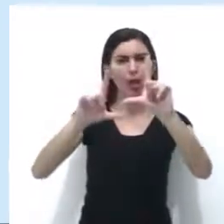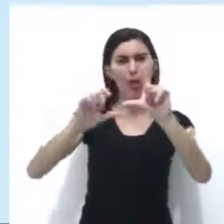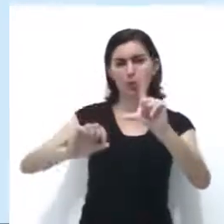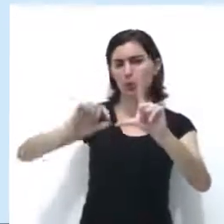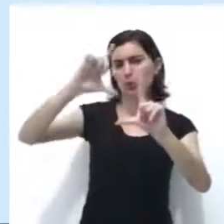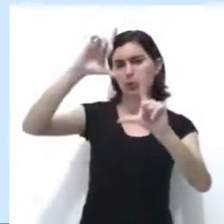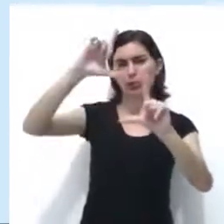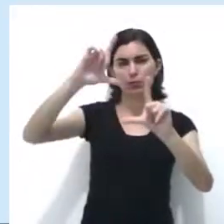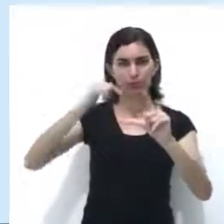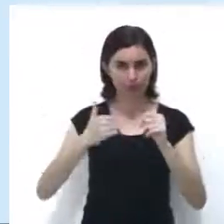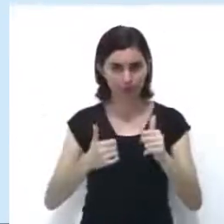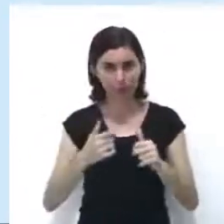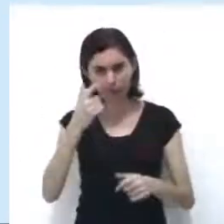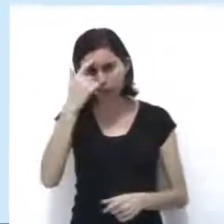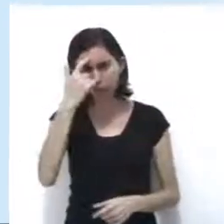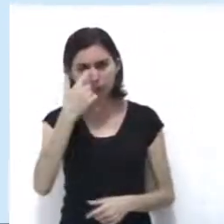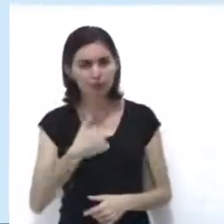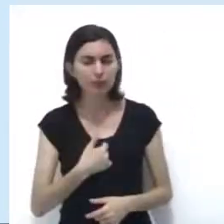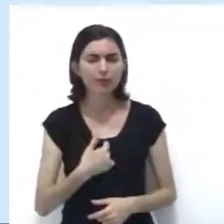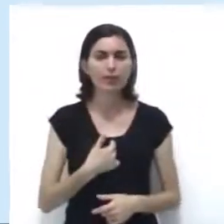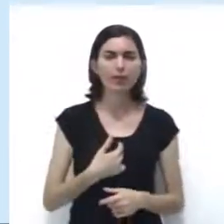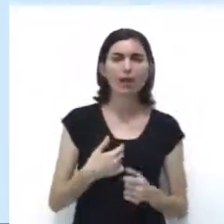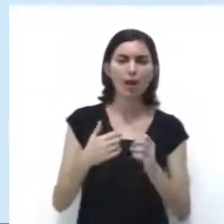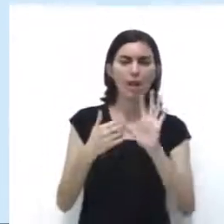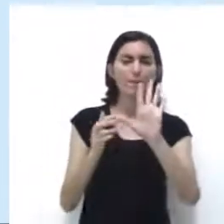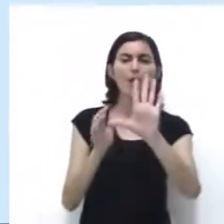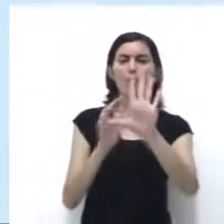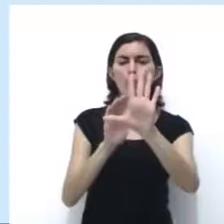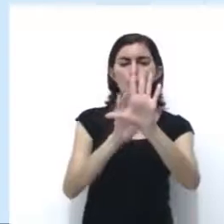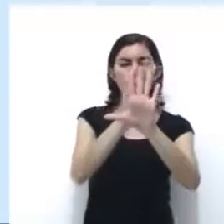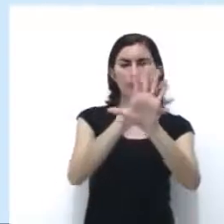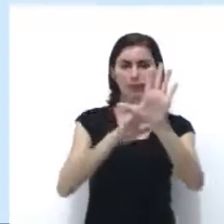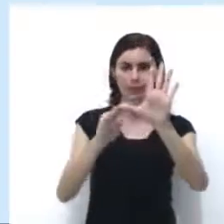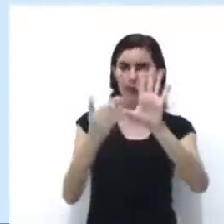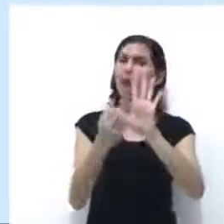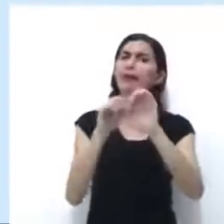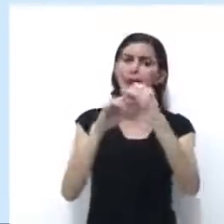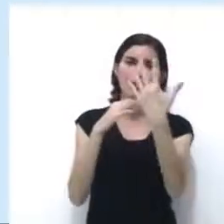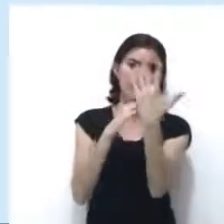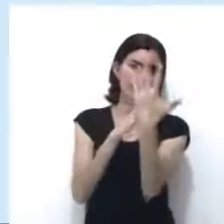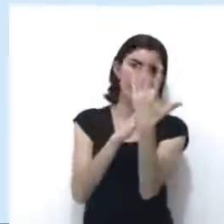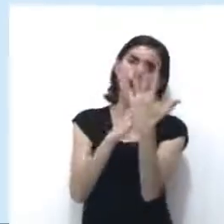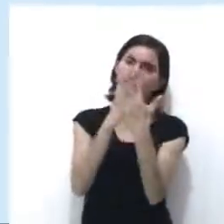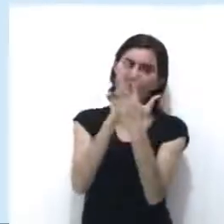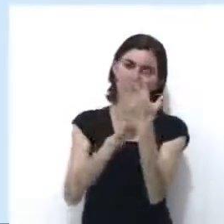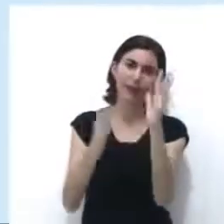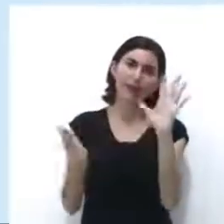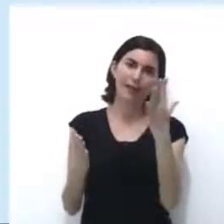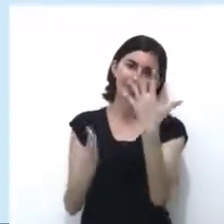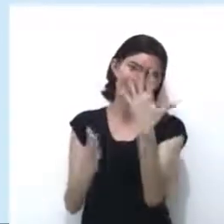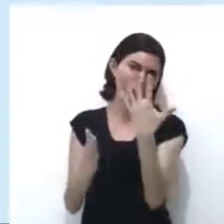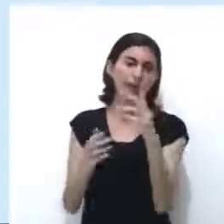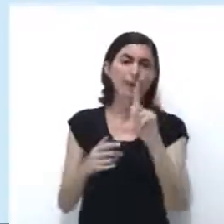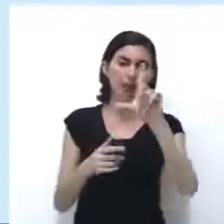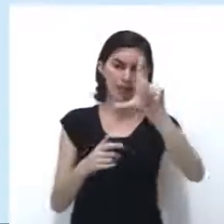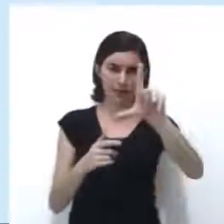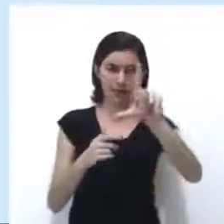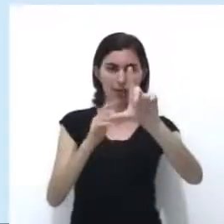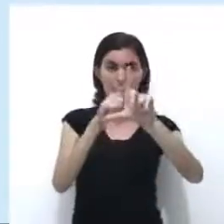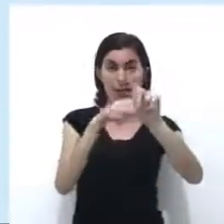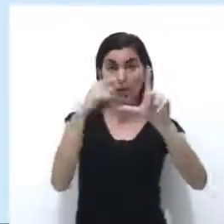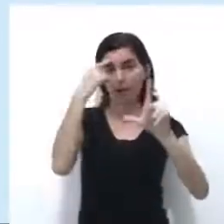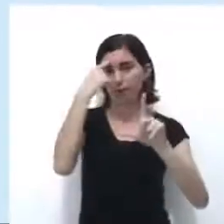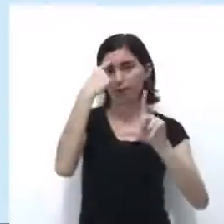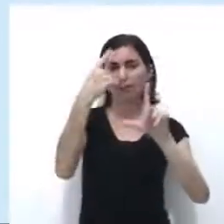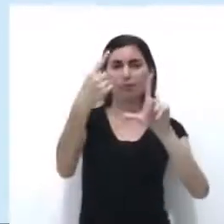L maiúscula, tá bom? Pensa aqui nessa abertura da nossa mão. É claro que se você virar aqui, deixa de ser a letrinha L, tá bom?